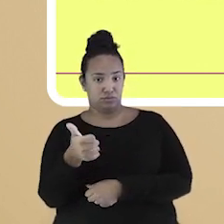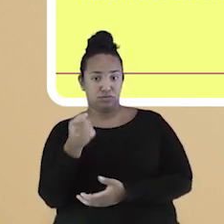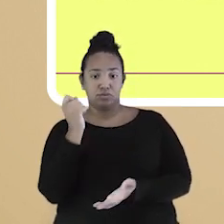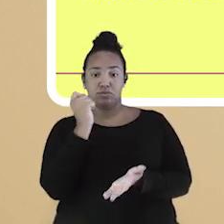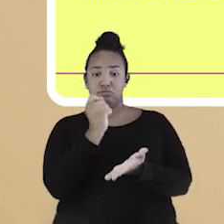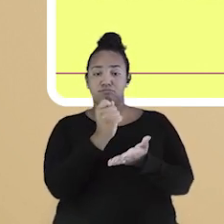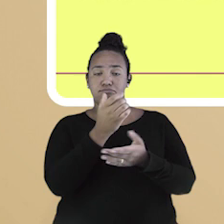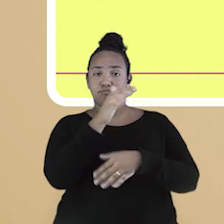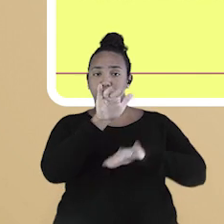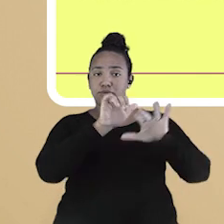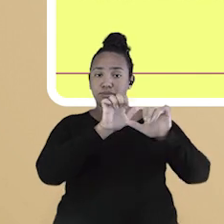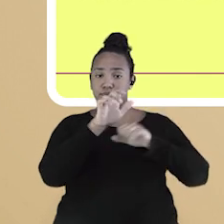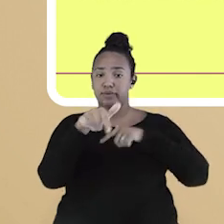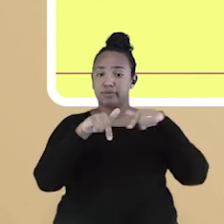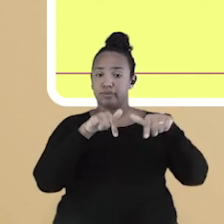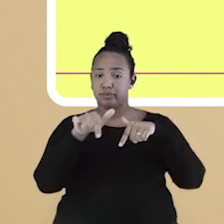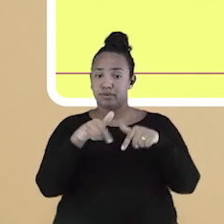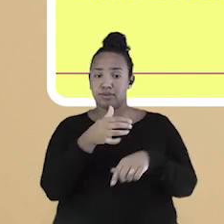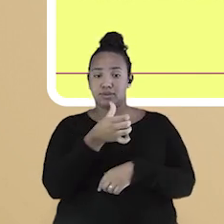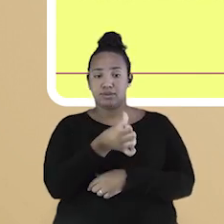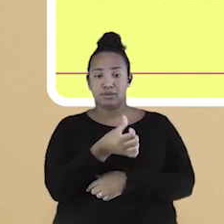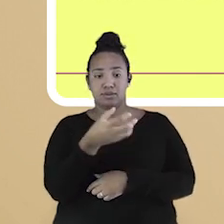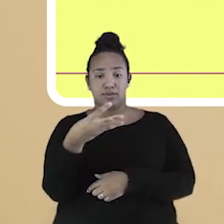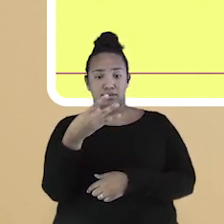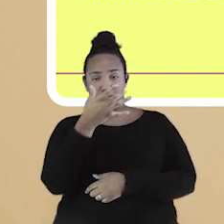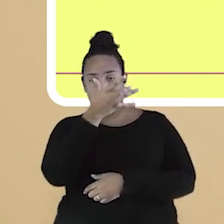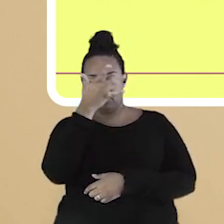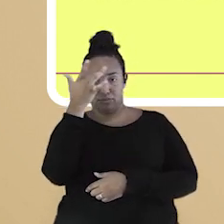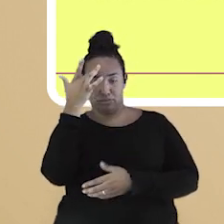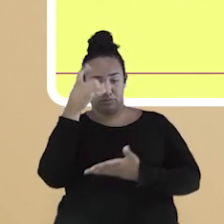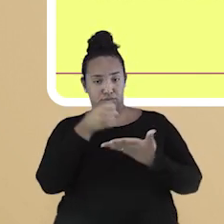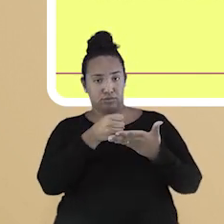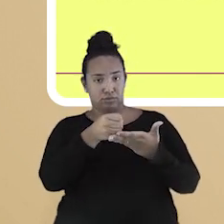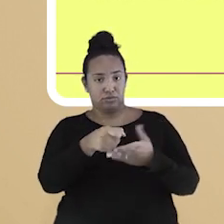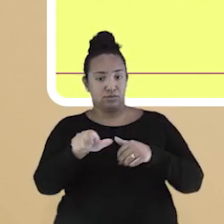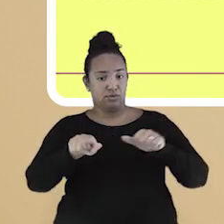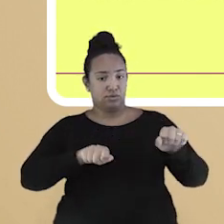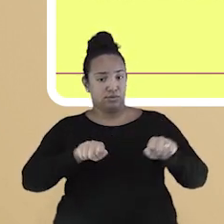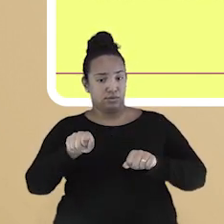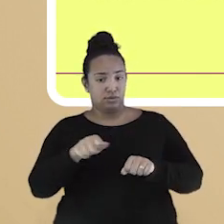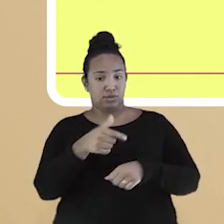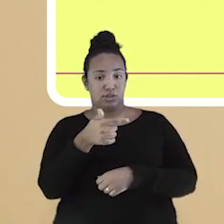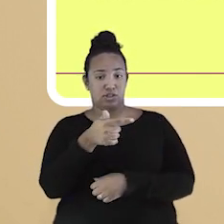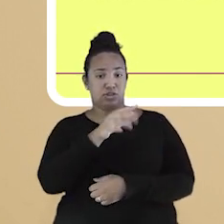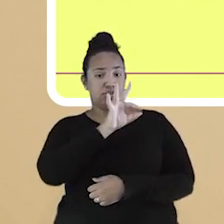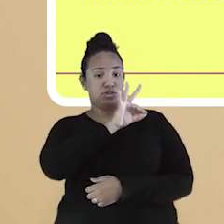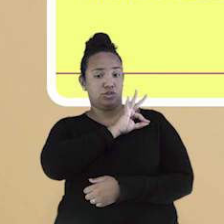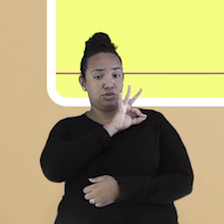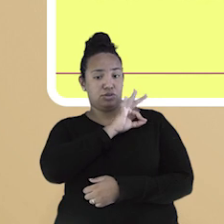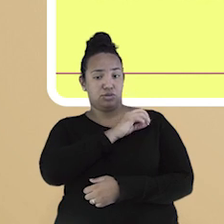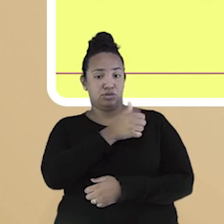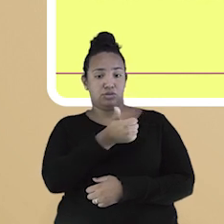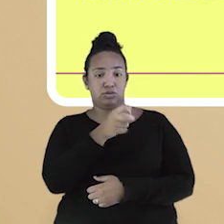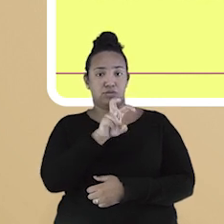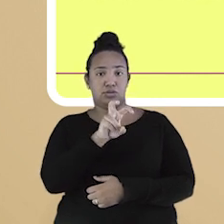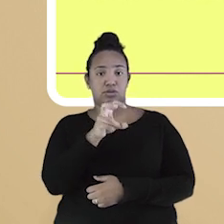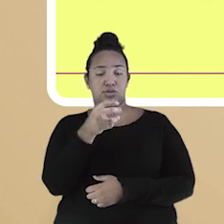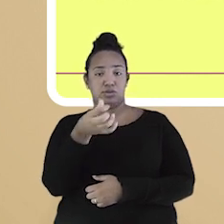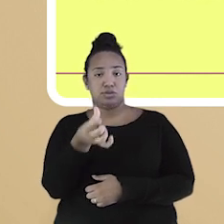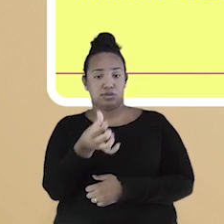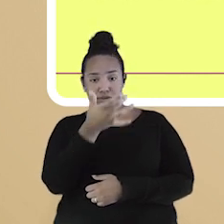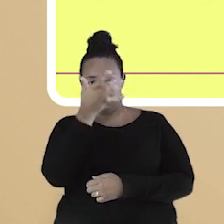63 auxiliares administrativos, 7 gerentes e 156 vendedores.